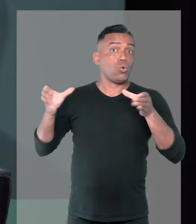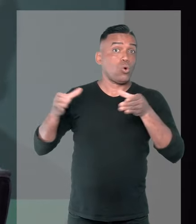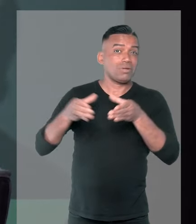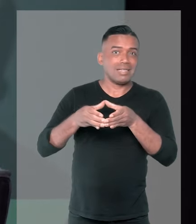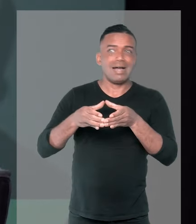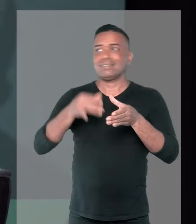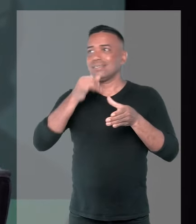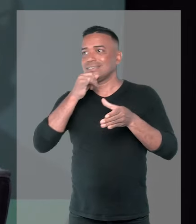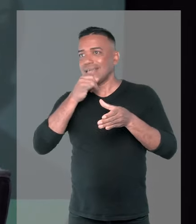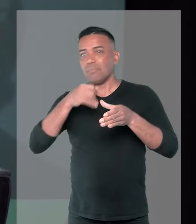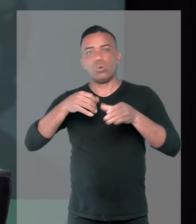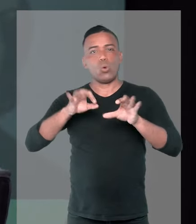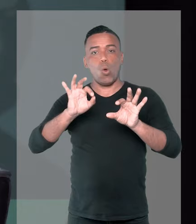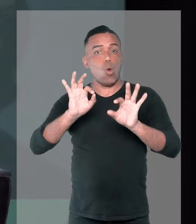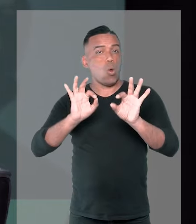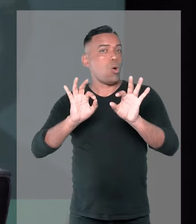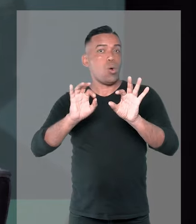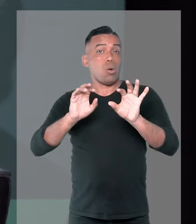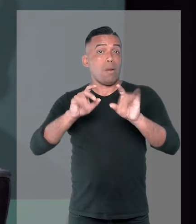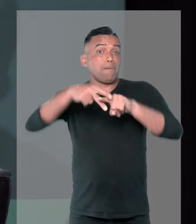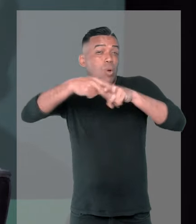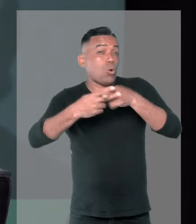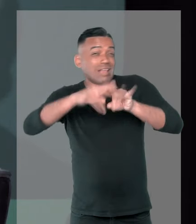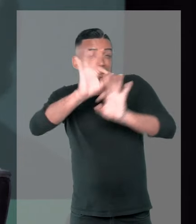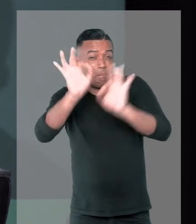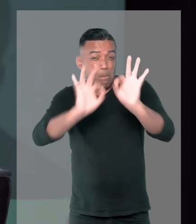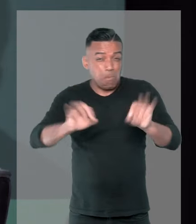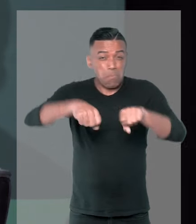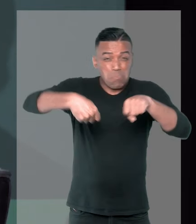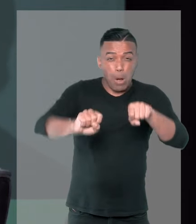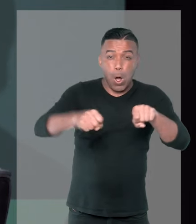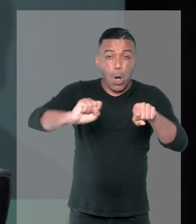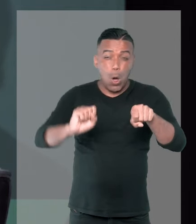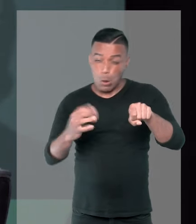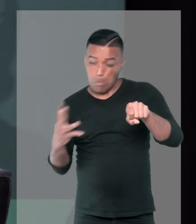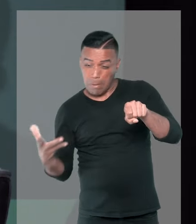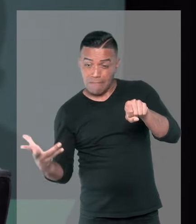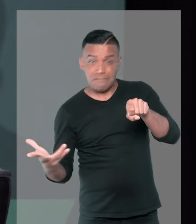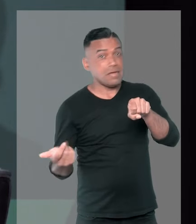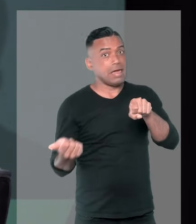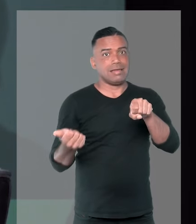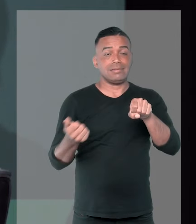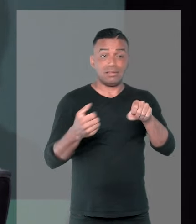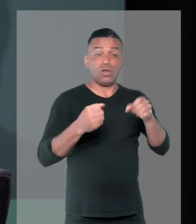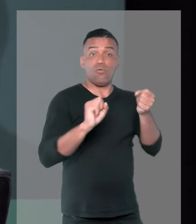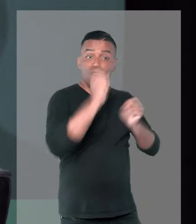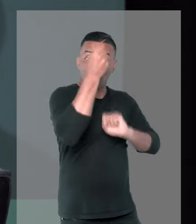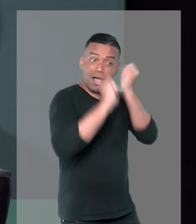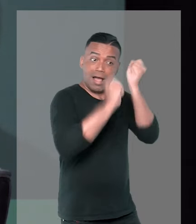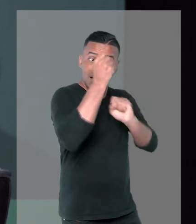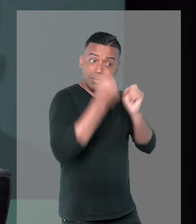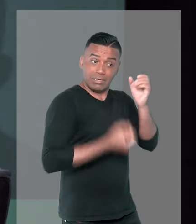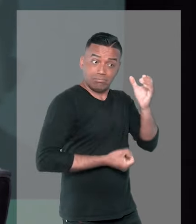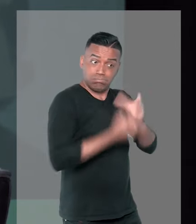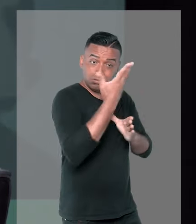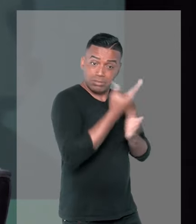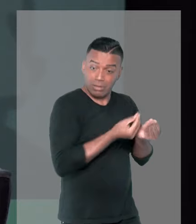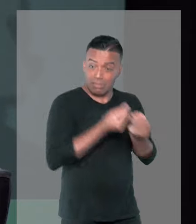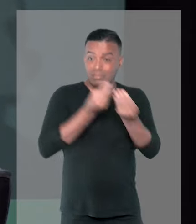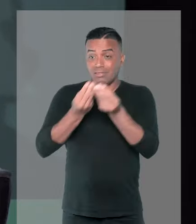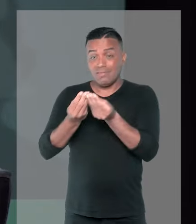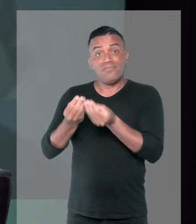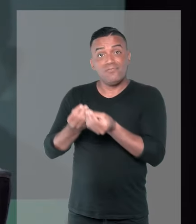customização de Harley davon elas fazem verdadeiros milagres com a moto ou ela sai da fábrica de um jeito e você tem